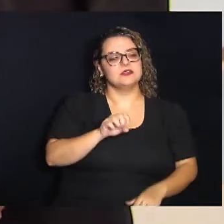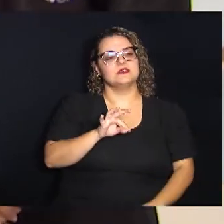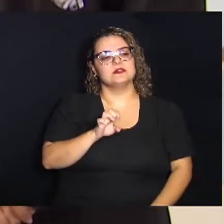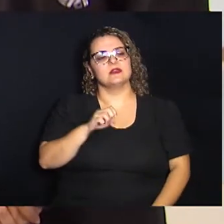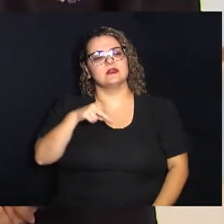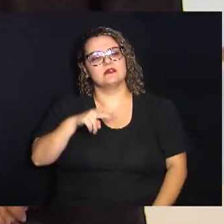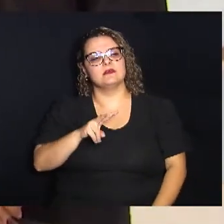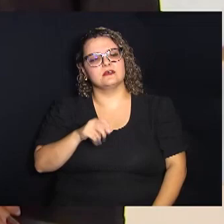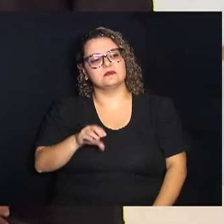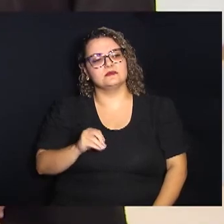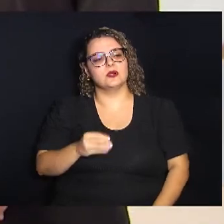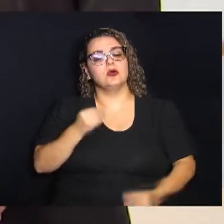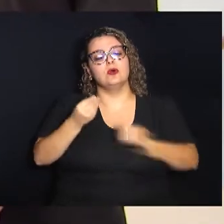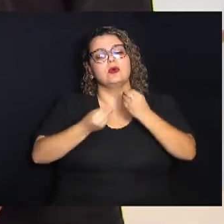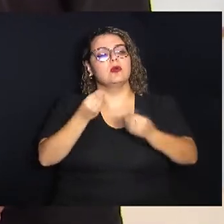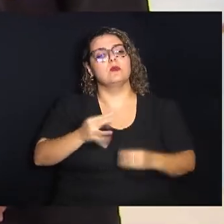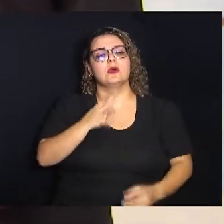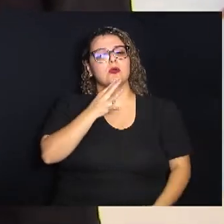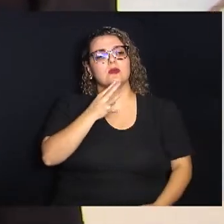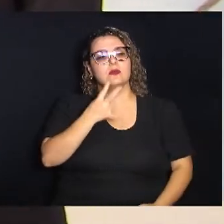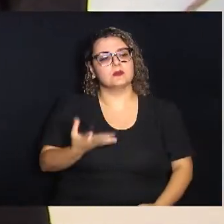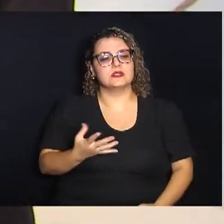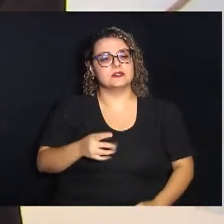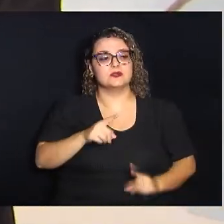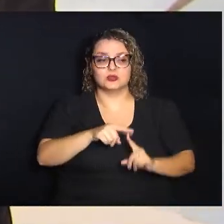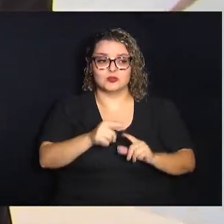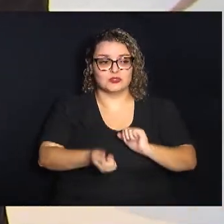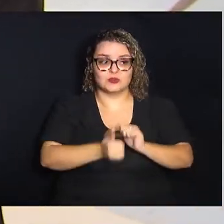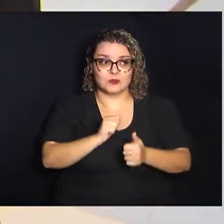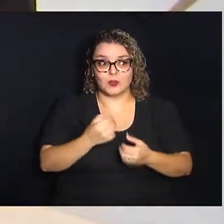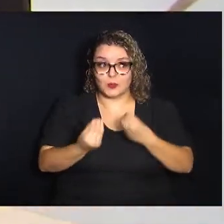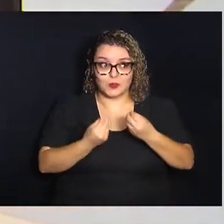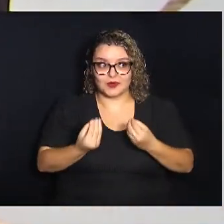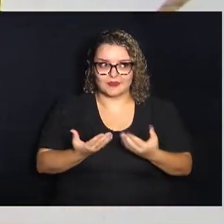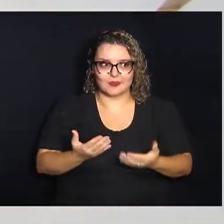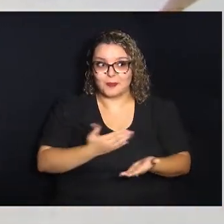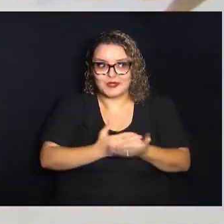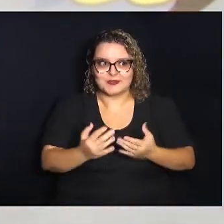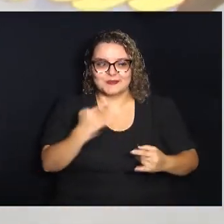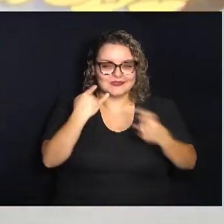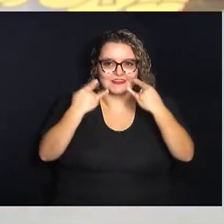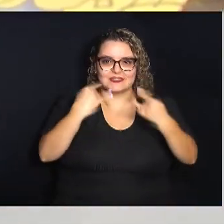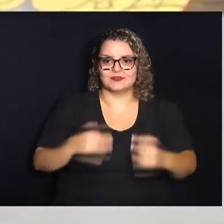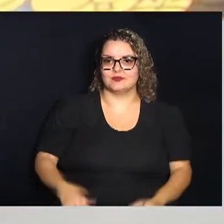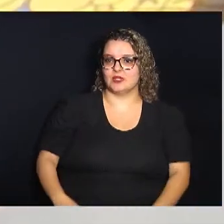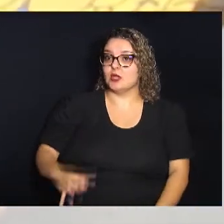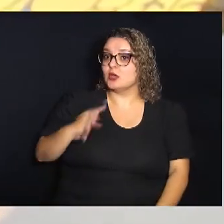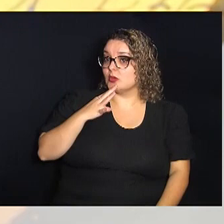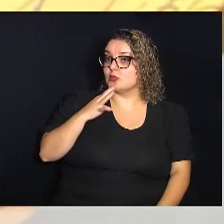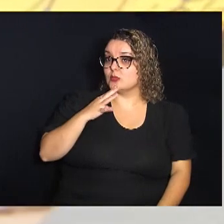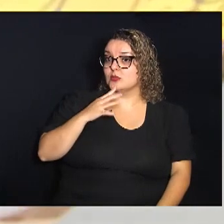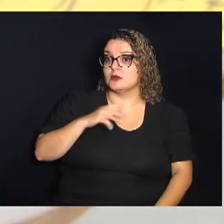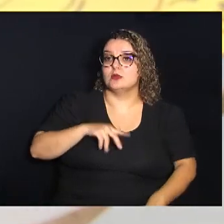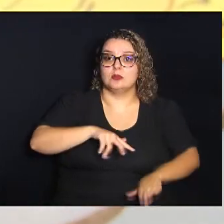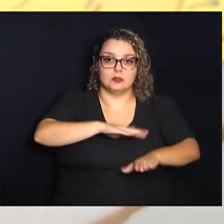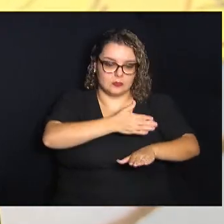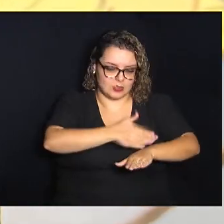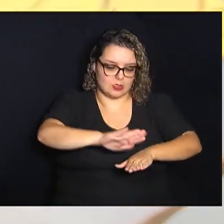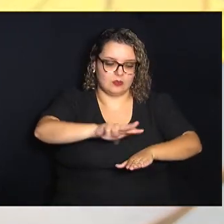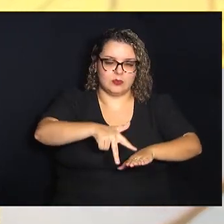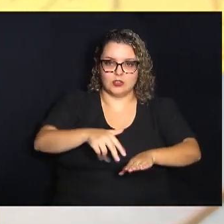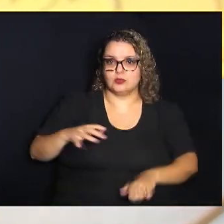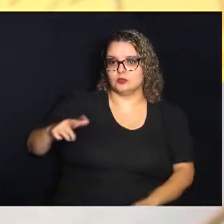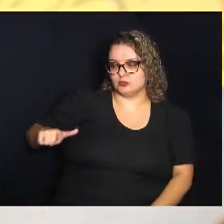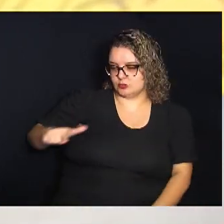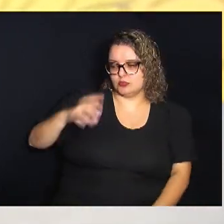você conheceu a modalidade? Foi amor à primeira vista? Então, eu conheci o skate através da própria pista antiga do Taquaral, que é a primeira